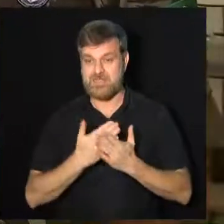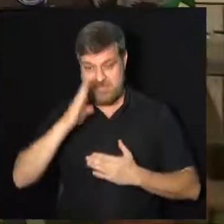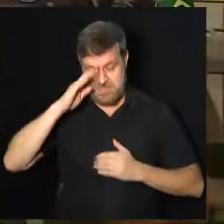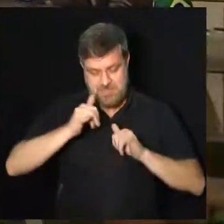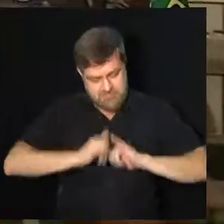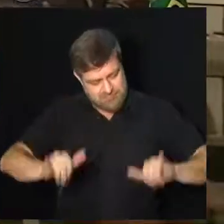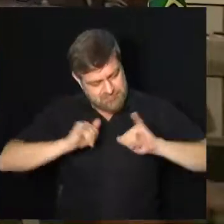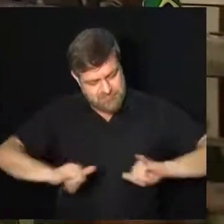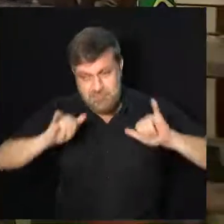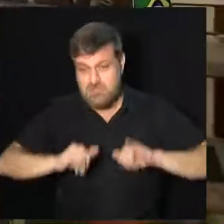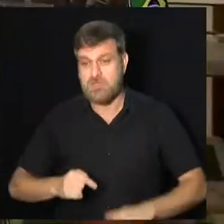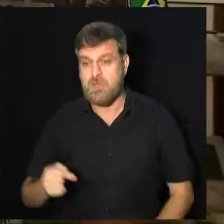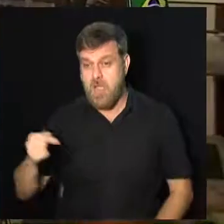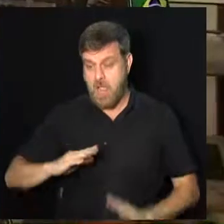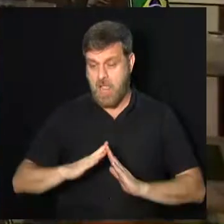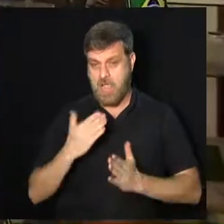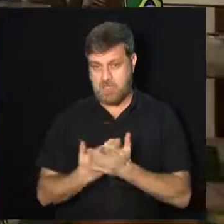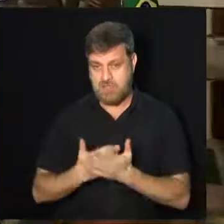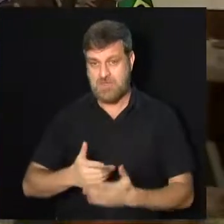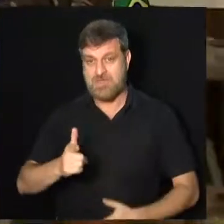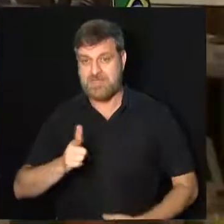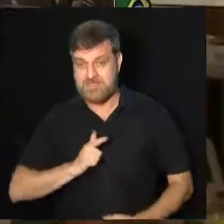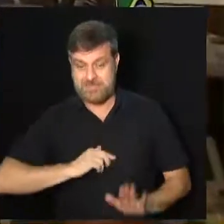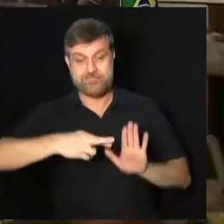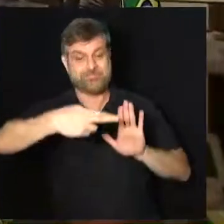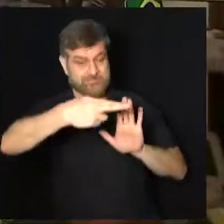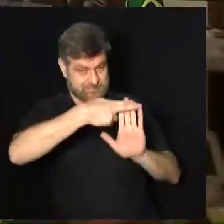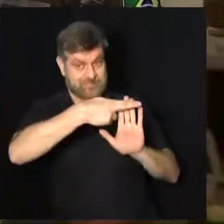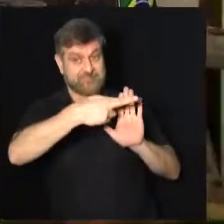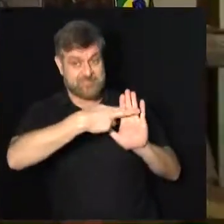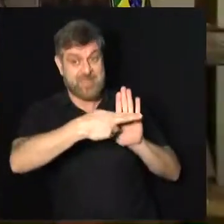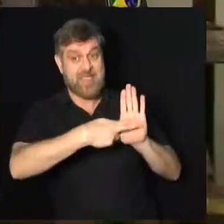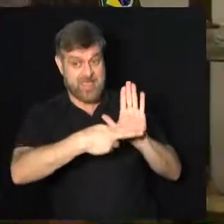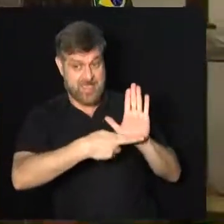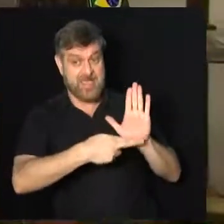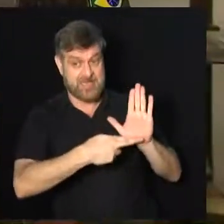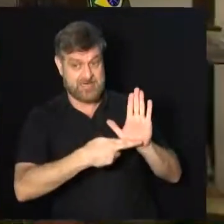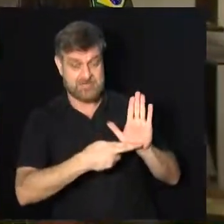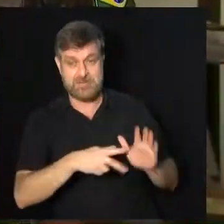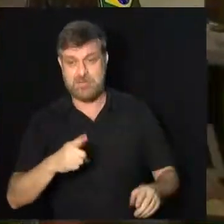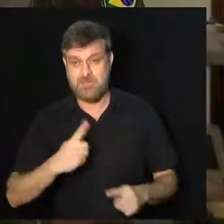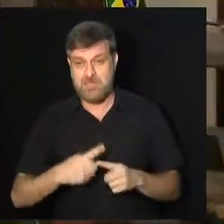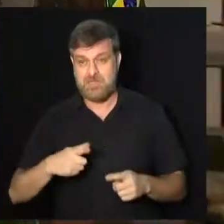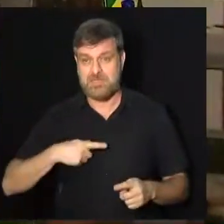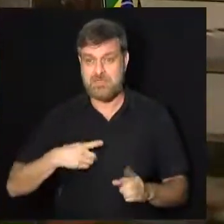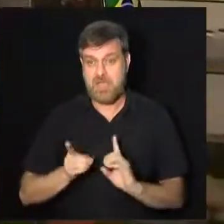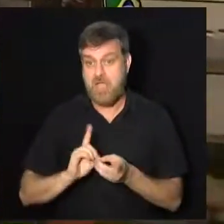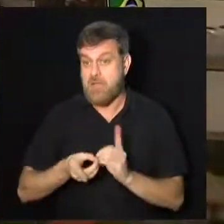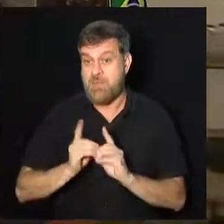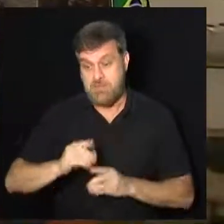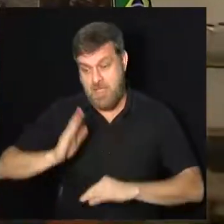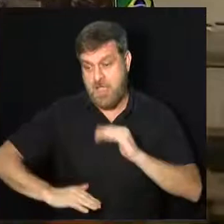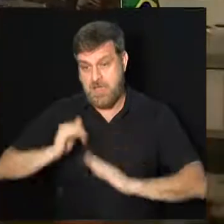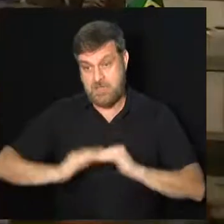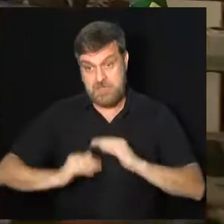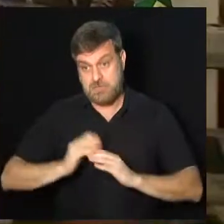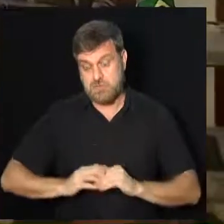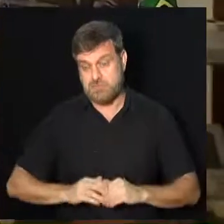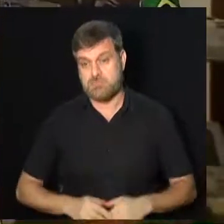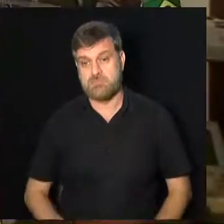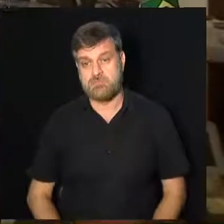A escola ela possui algumas regras para a visitação. Haja vista, a escola tem uma dinâmica de atividades bastante